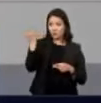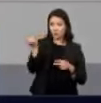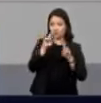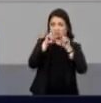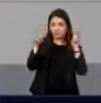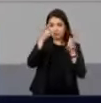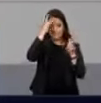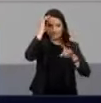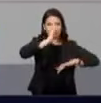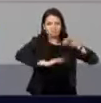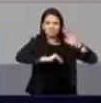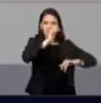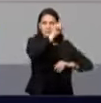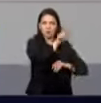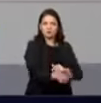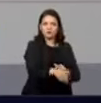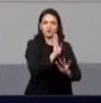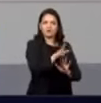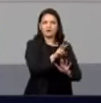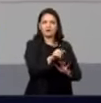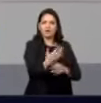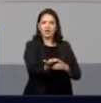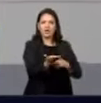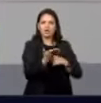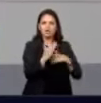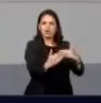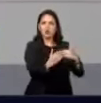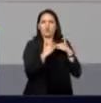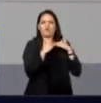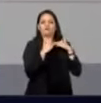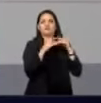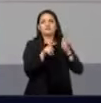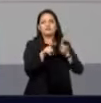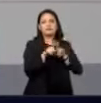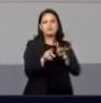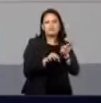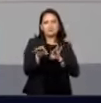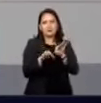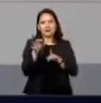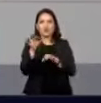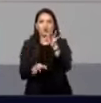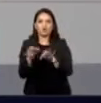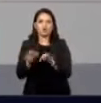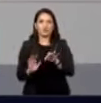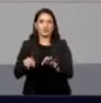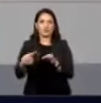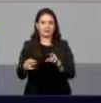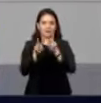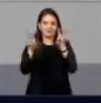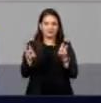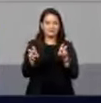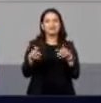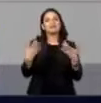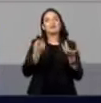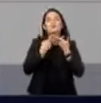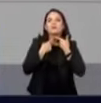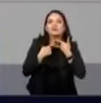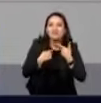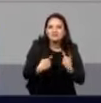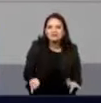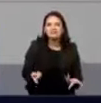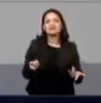nos auxiliarão no momento do julgamento dessa temática. Desejo o maior sucesso ao evento e